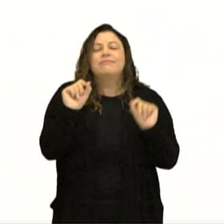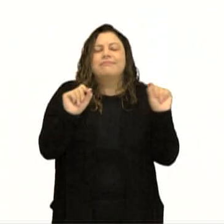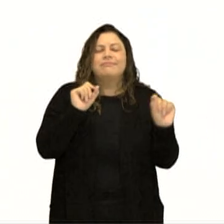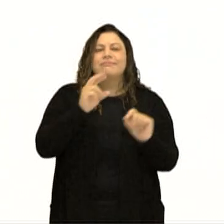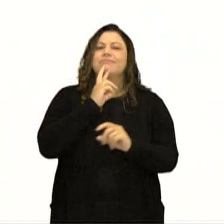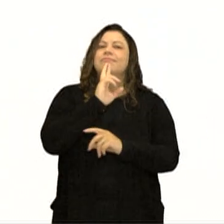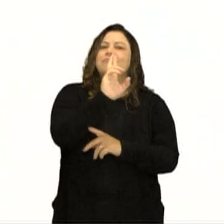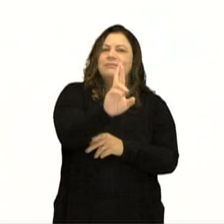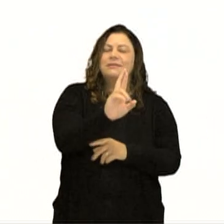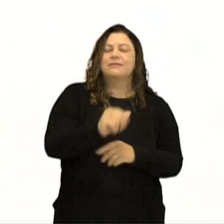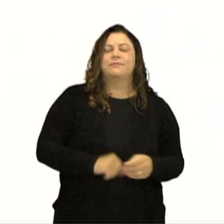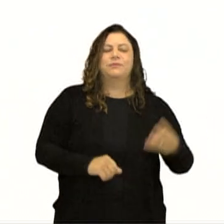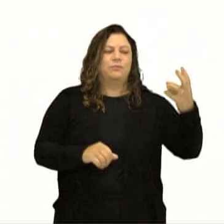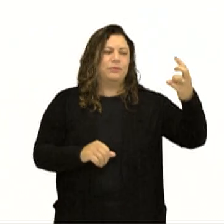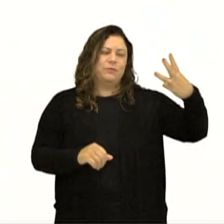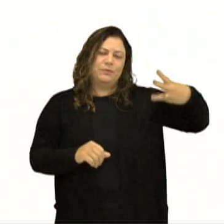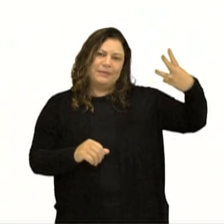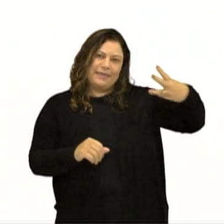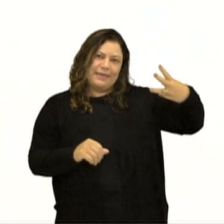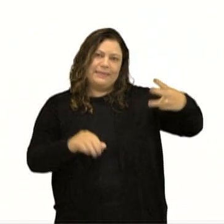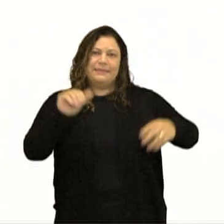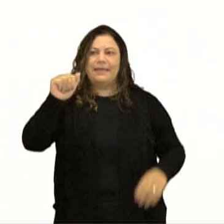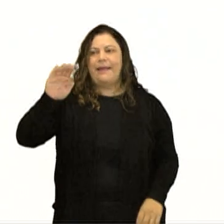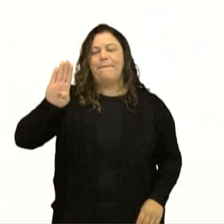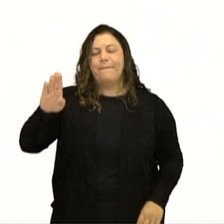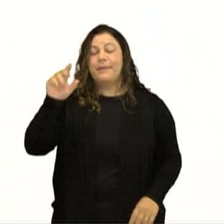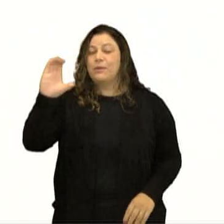para mim. Número 3, letra A, B ou C?